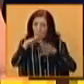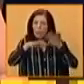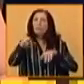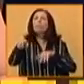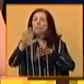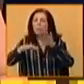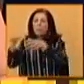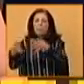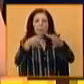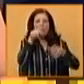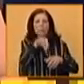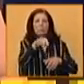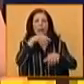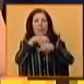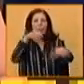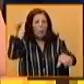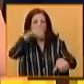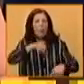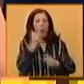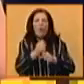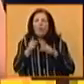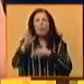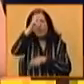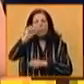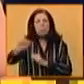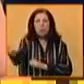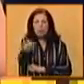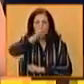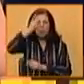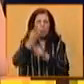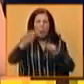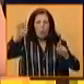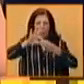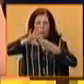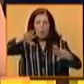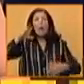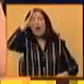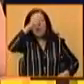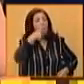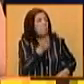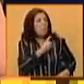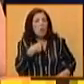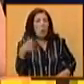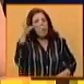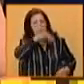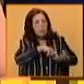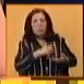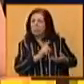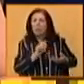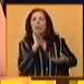da competência da Assembleia da República e não do Governo. O Executivo garante que a medida não viola as regras do sigilo